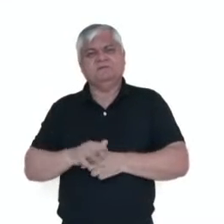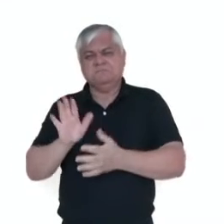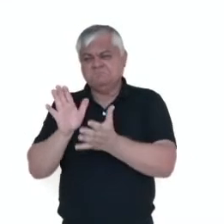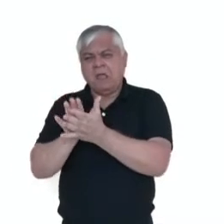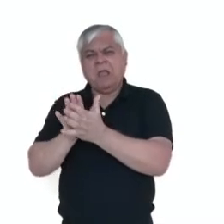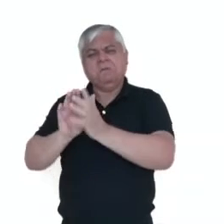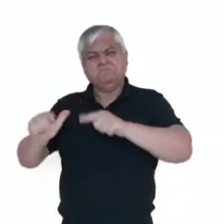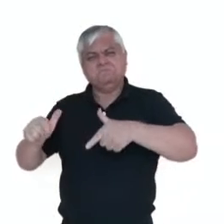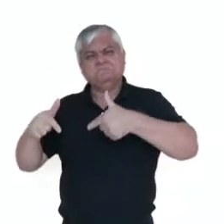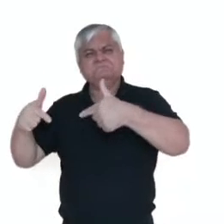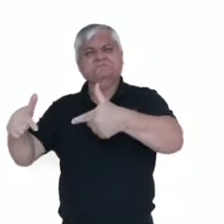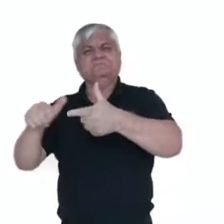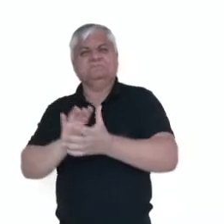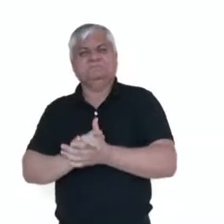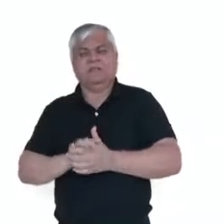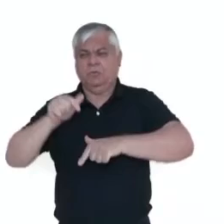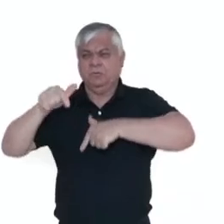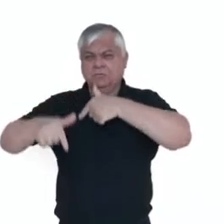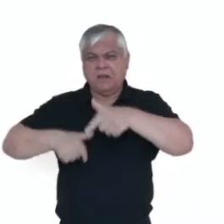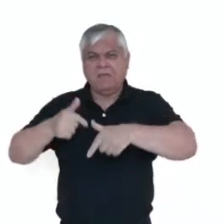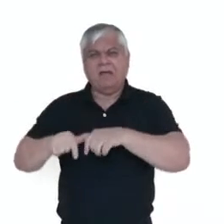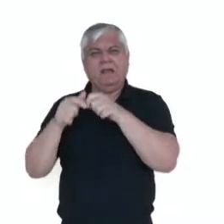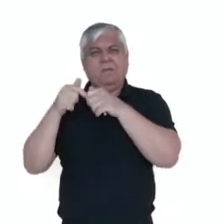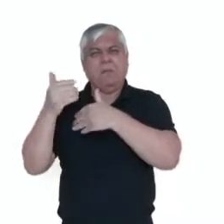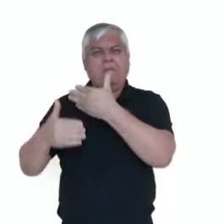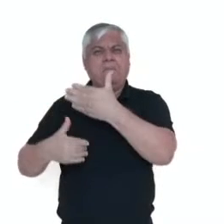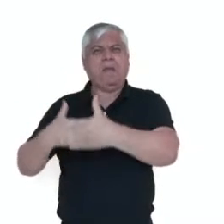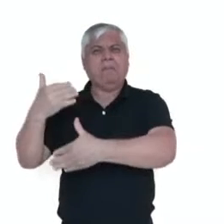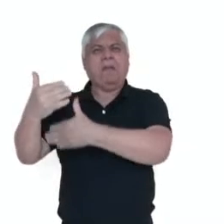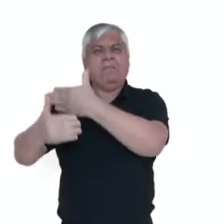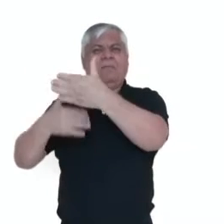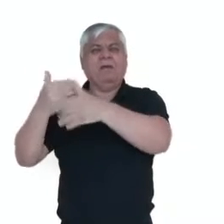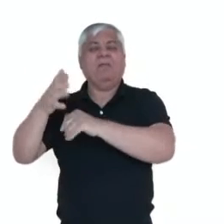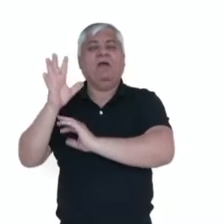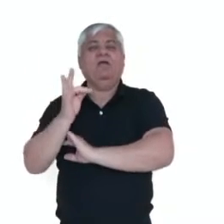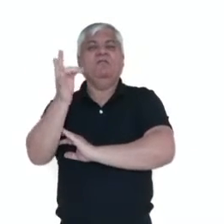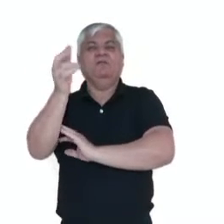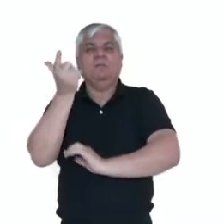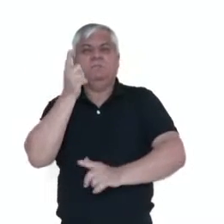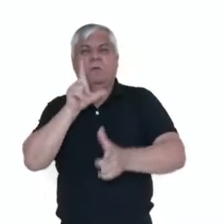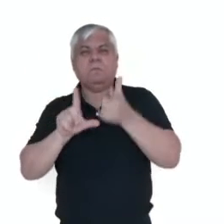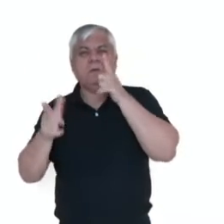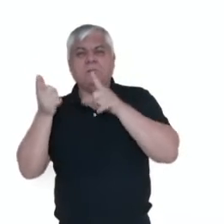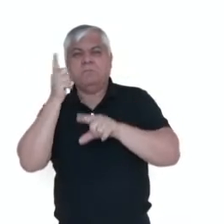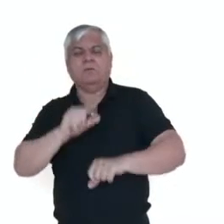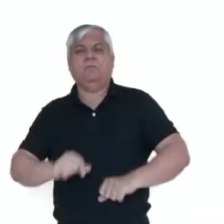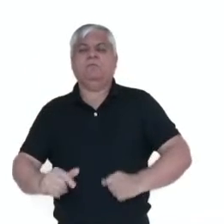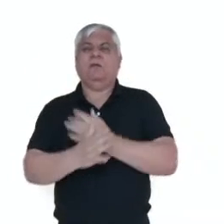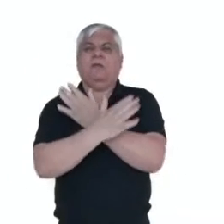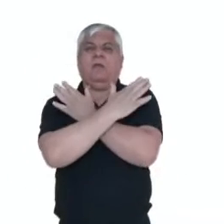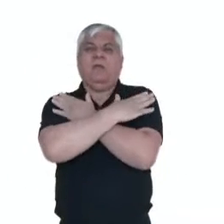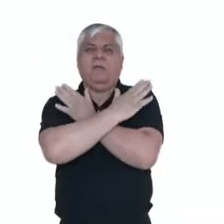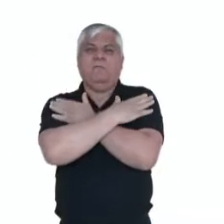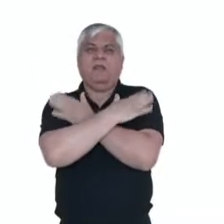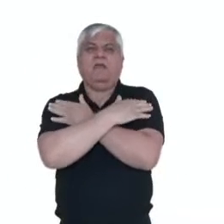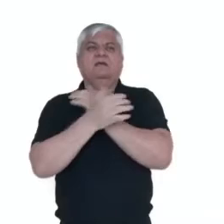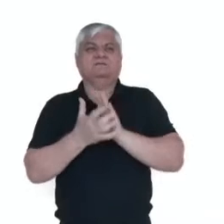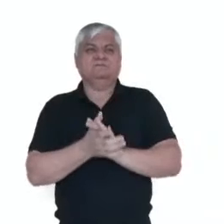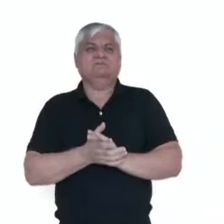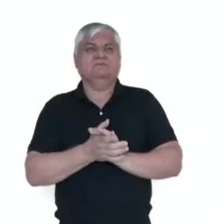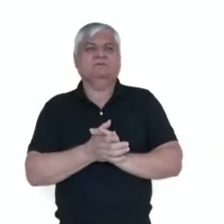iniciativas para que o trabalho cresça e os frutos sejam colhidos. Um grande abraço, Denise